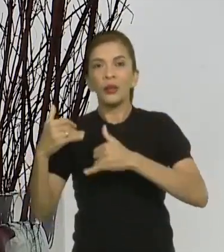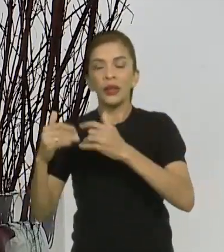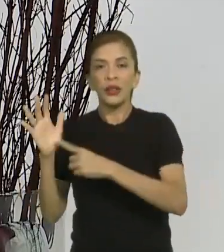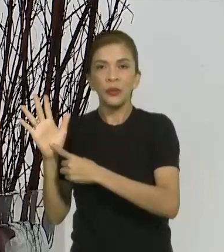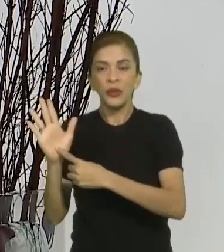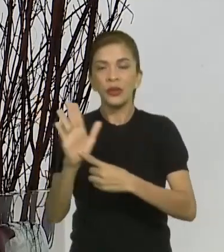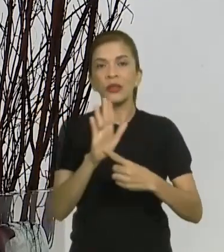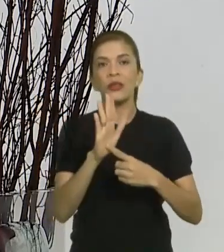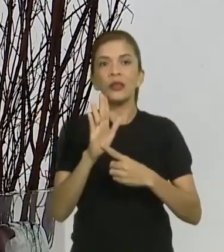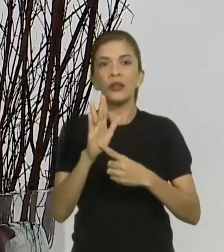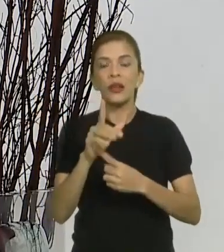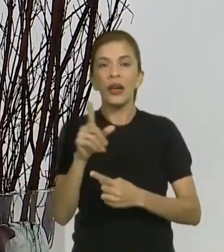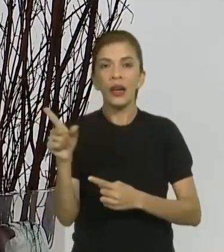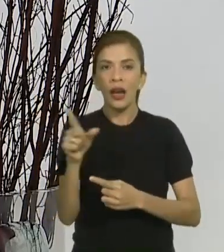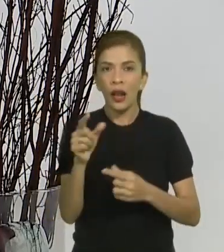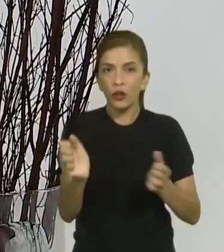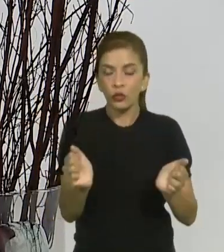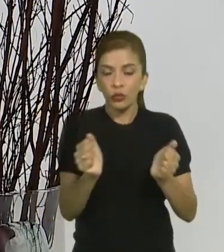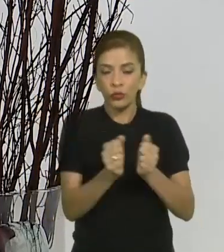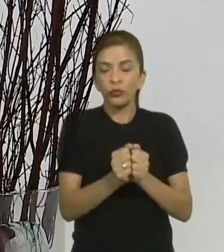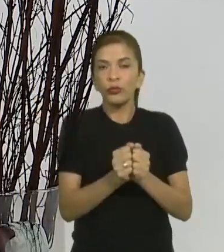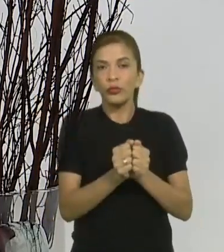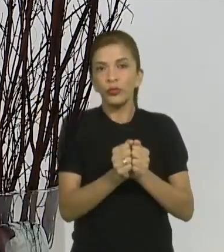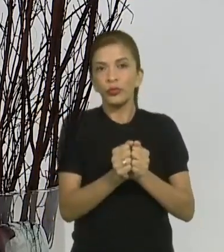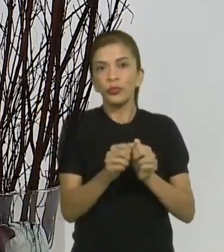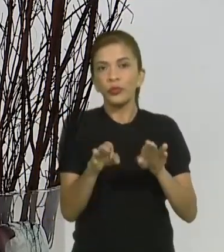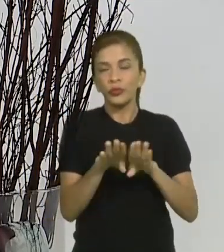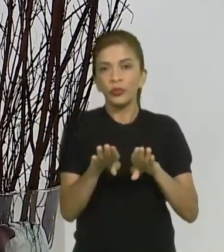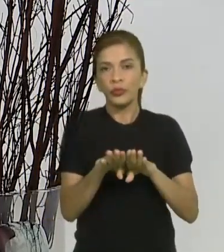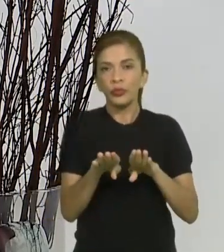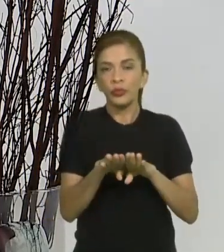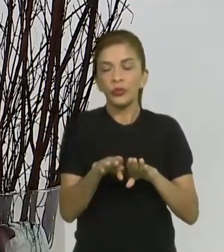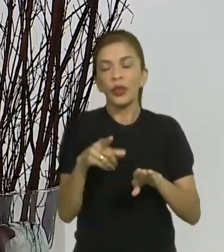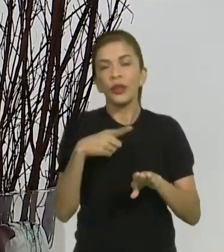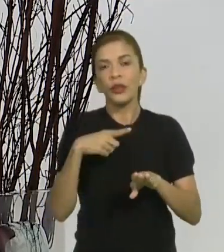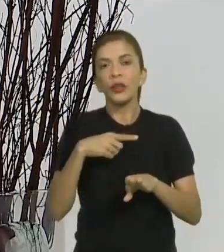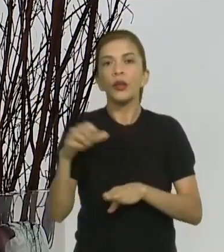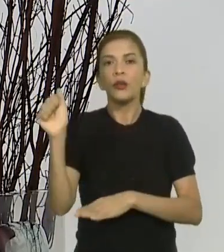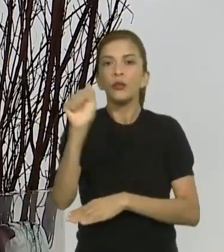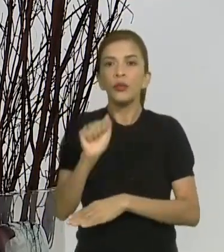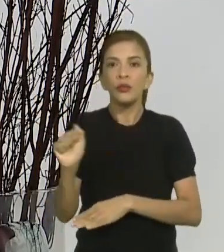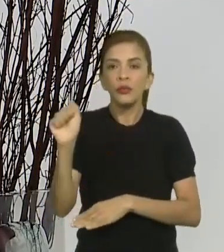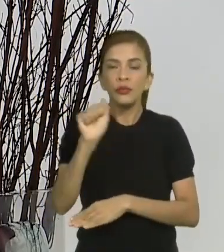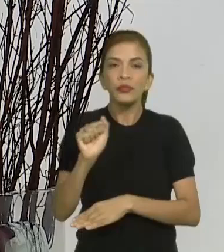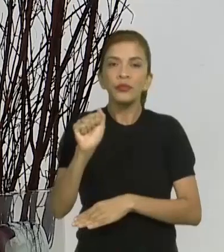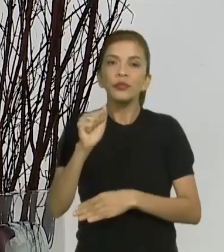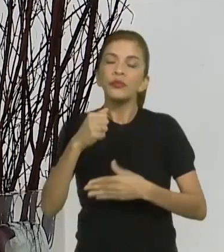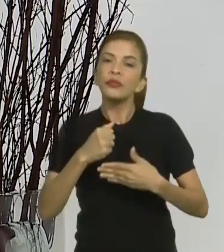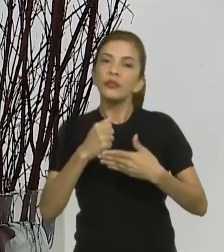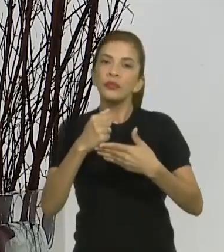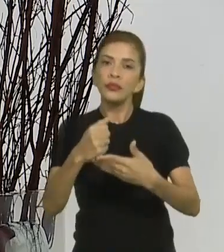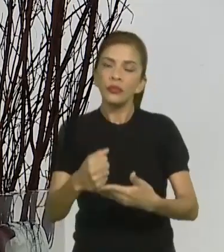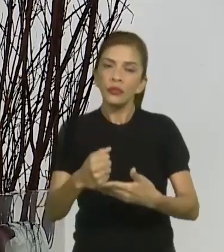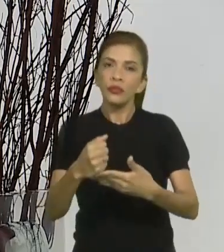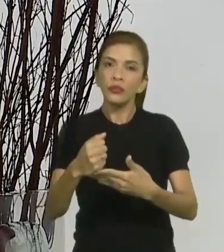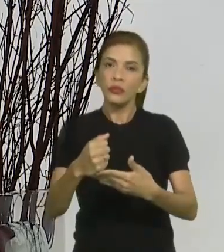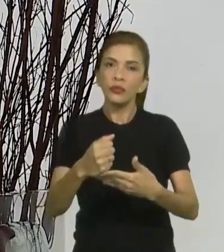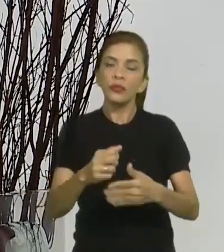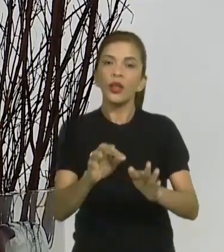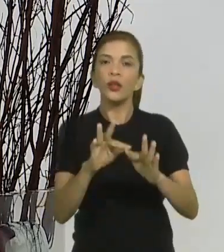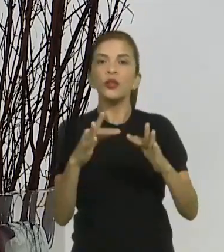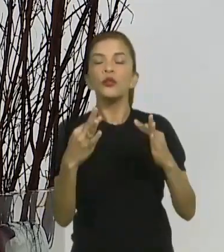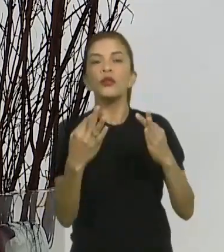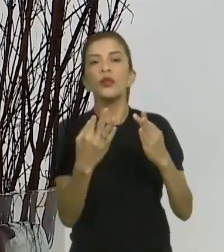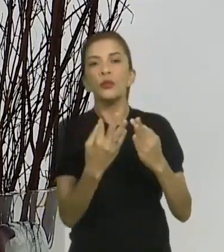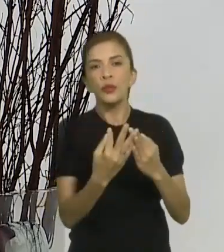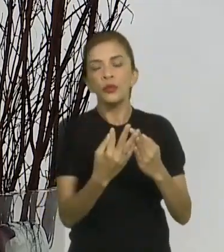Elas se uniram também, né, elas têm uma associação que ajuda essas famílias a se manterem